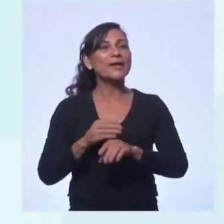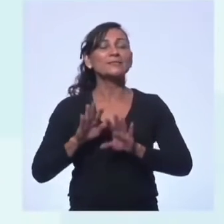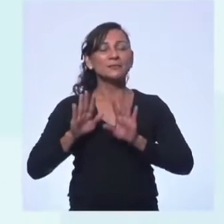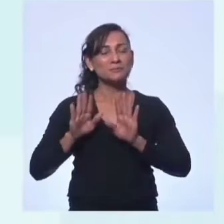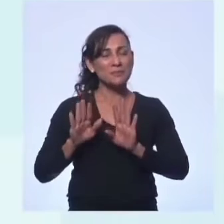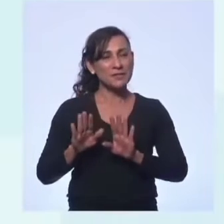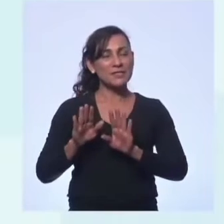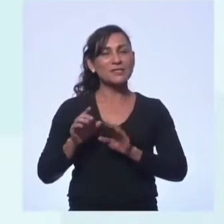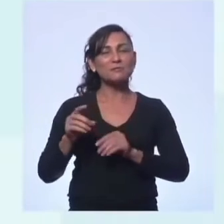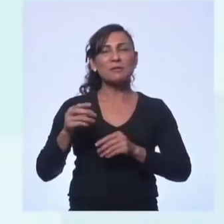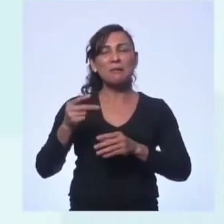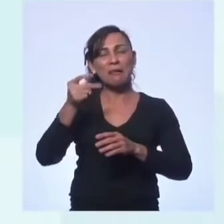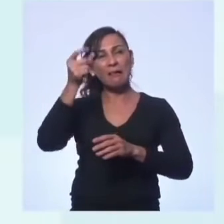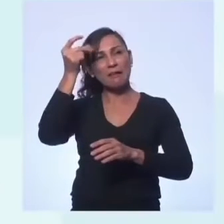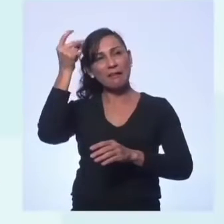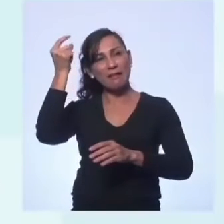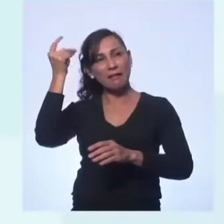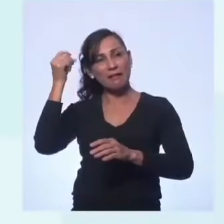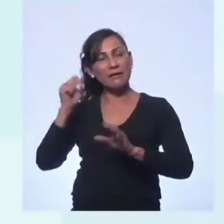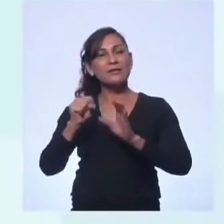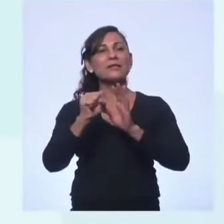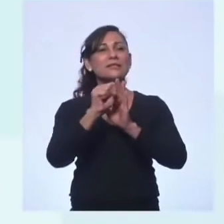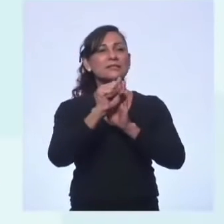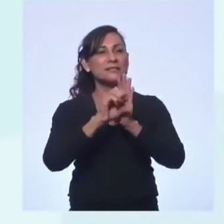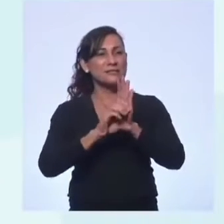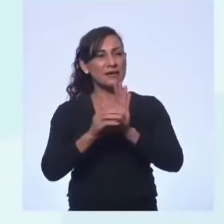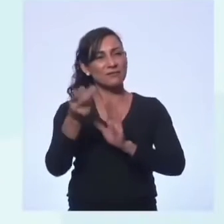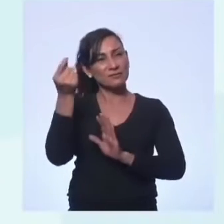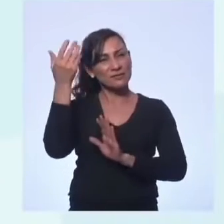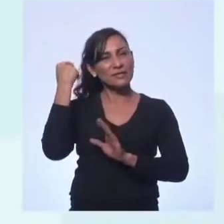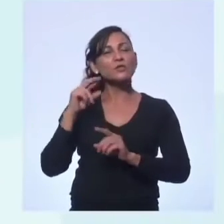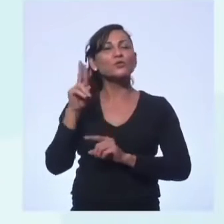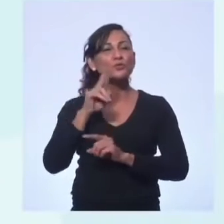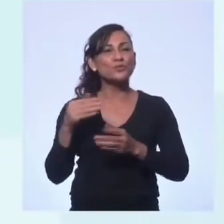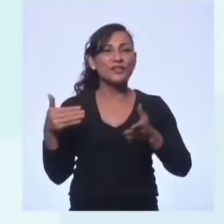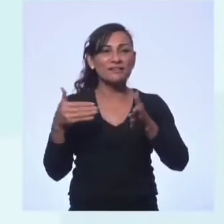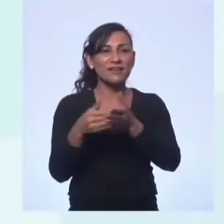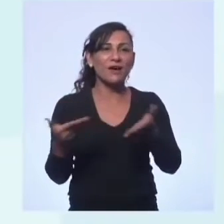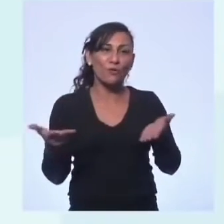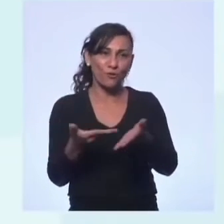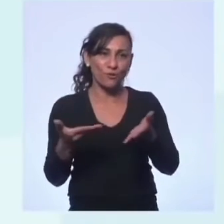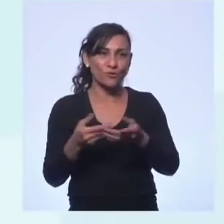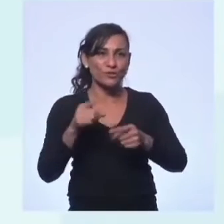né, vindo aí de séculos atrás, até hoje, né, se utiliza muito